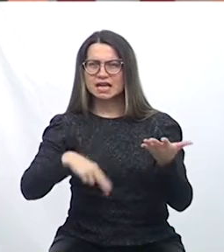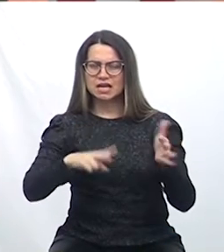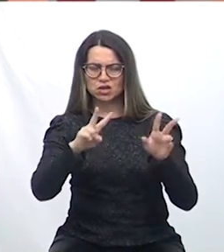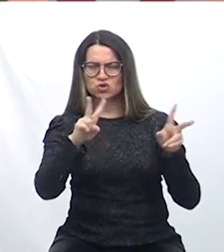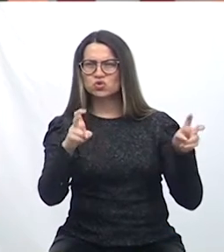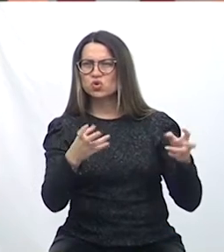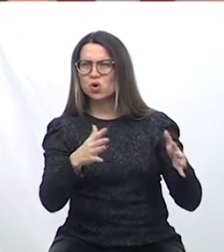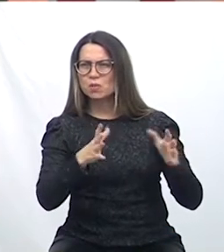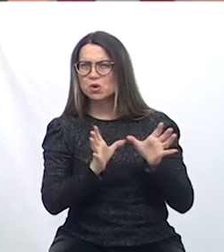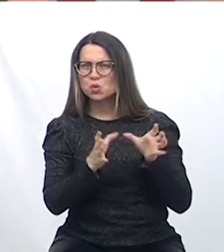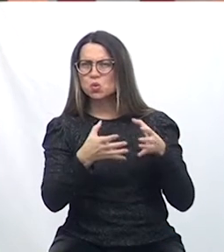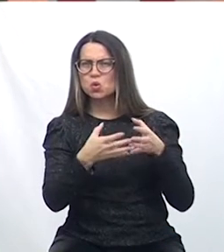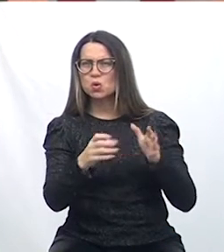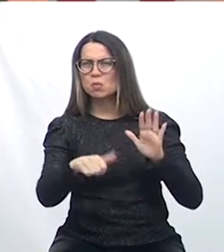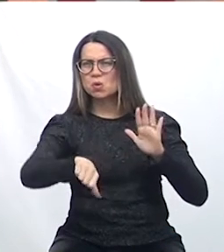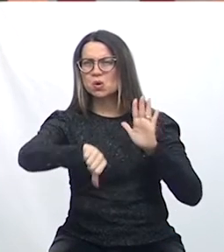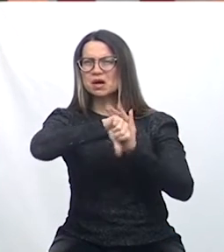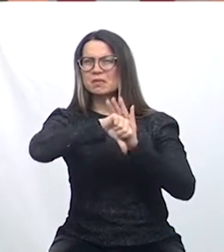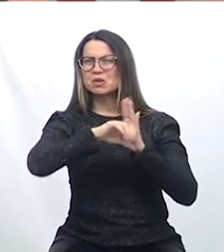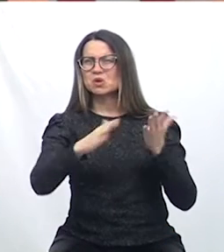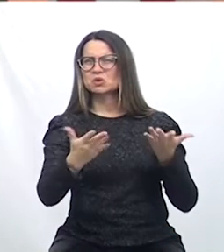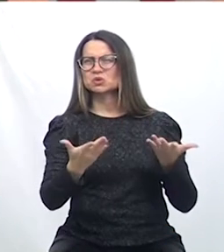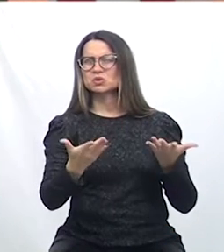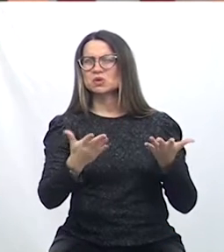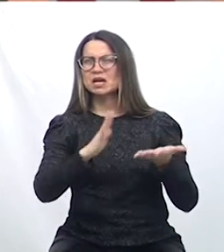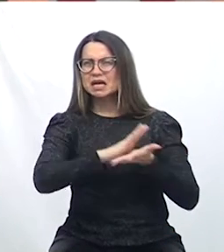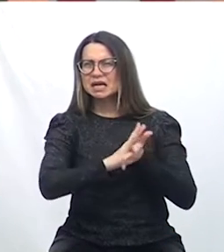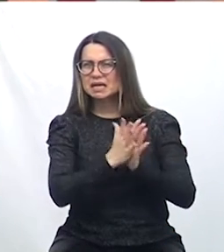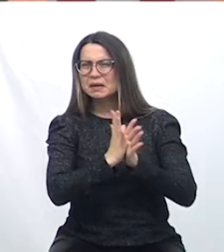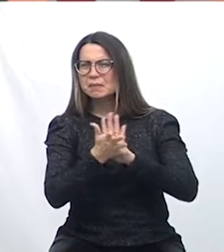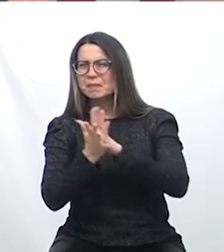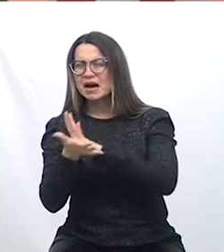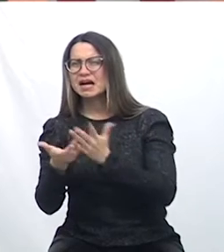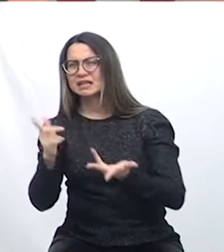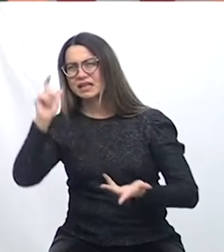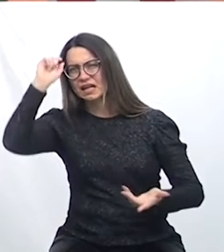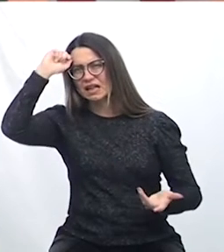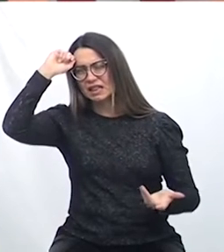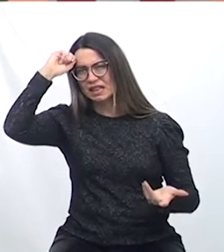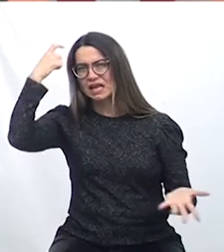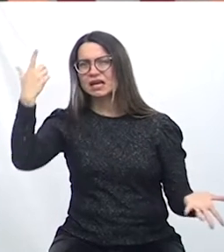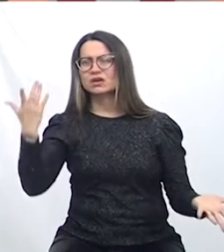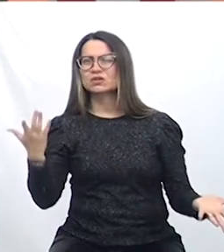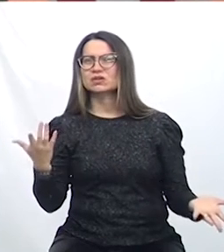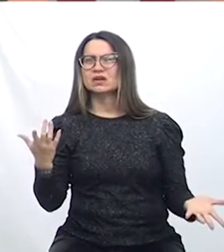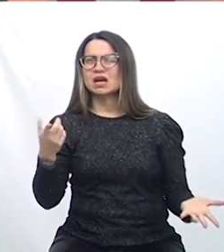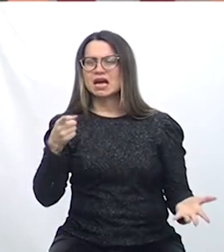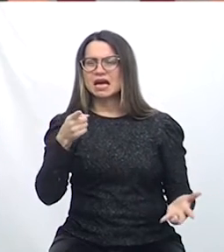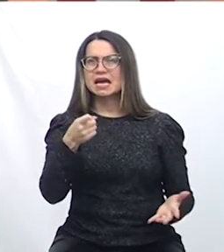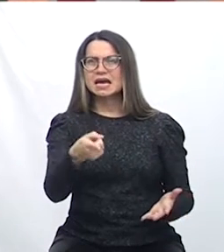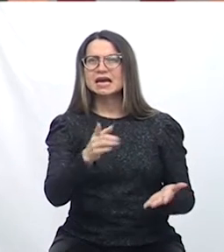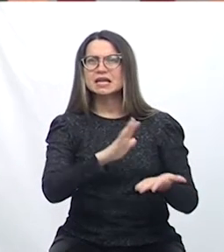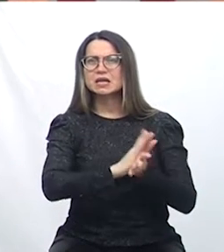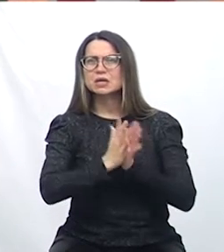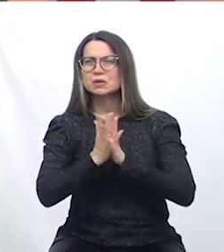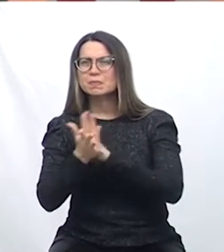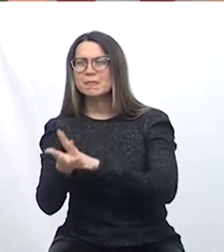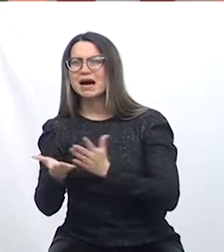que defende e destrói e matam negros. Eles perseguem cristãos.